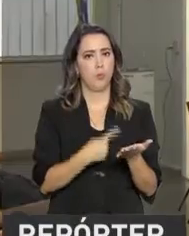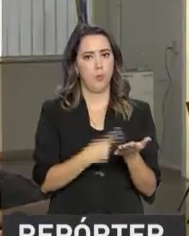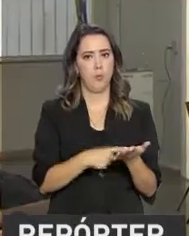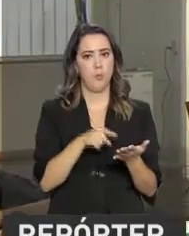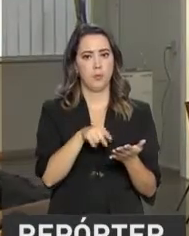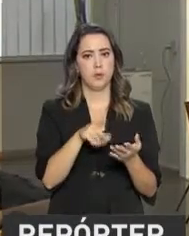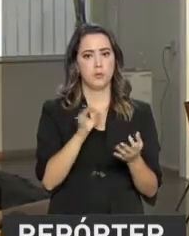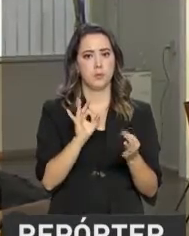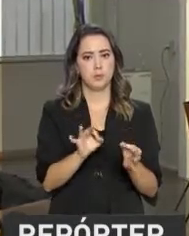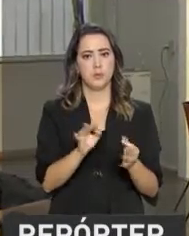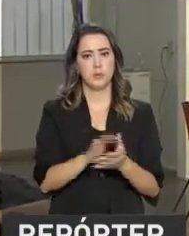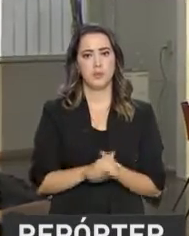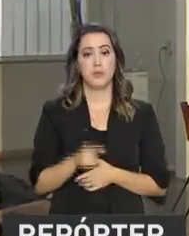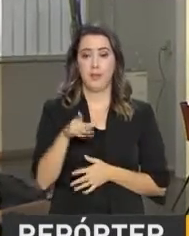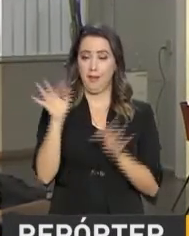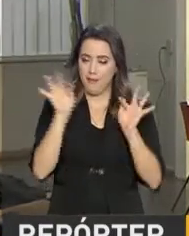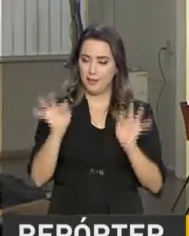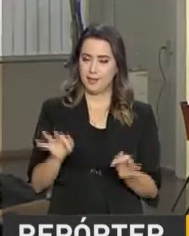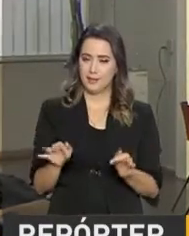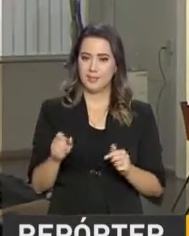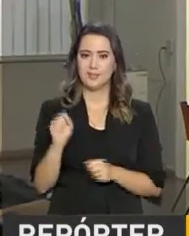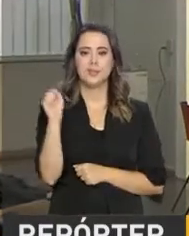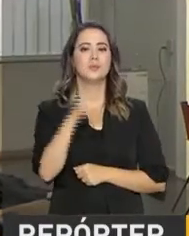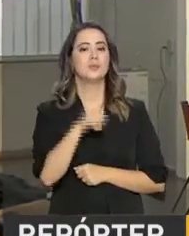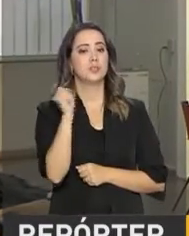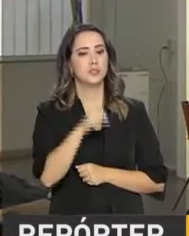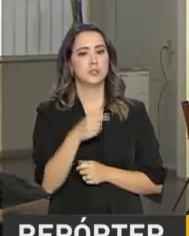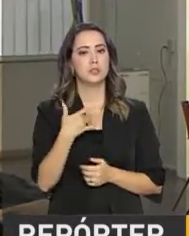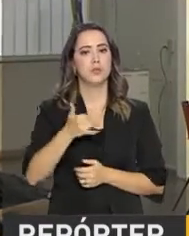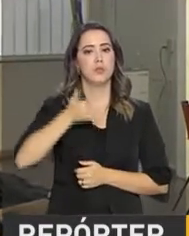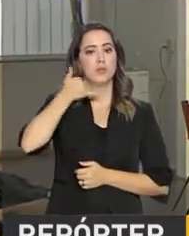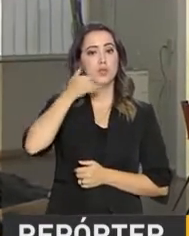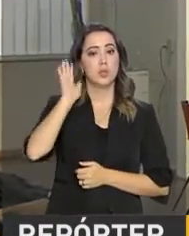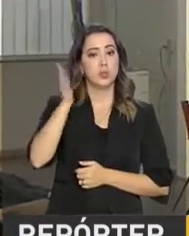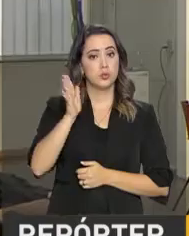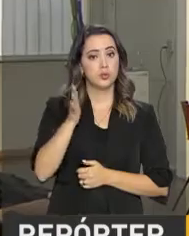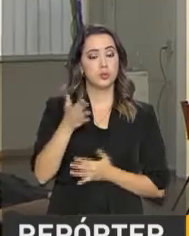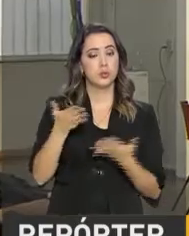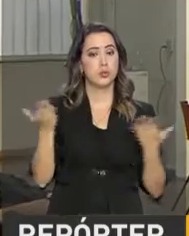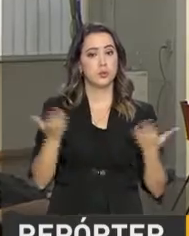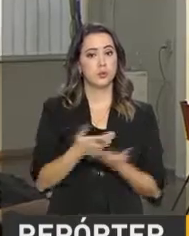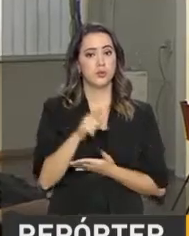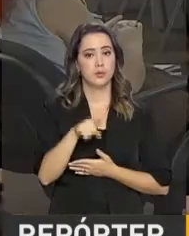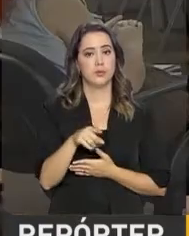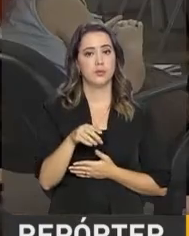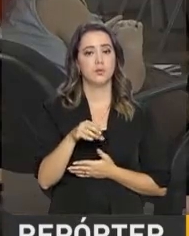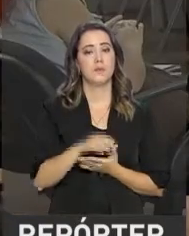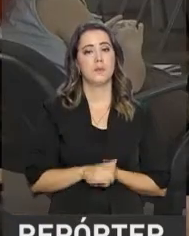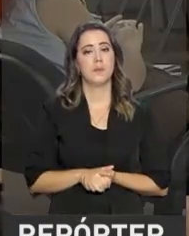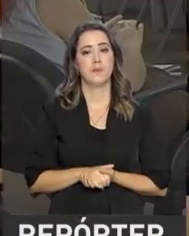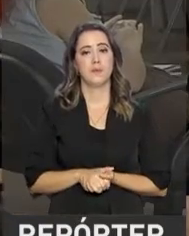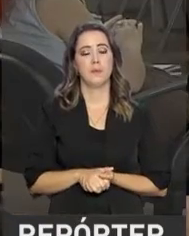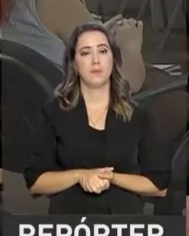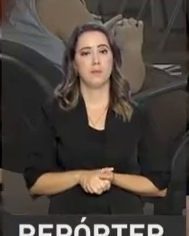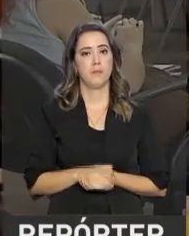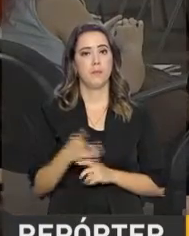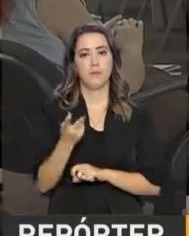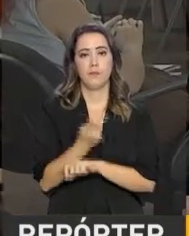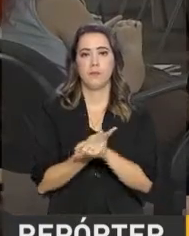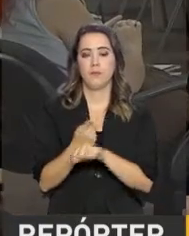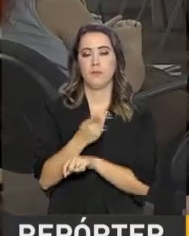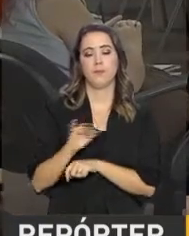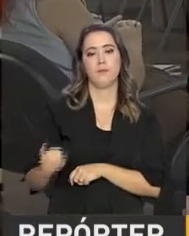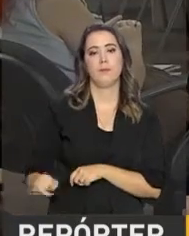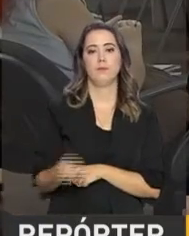animar do graças a deus vou ligar agora que os e para quem está em busca de uma oportunidade